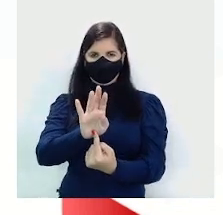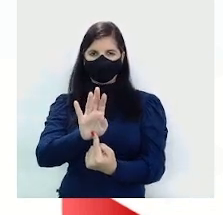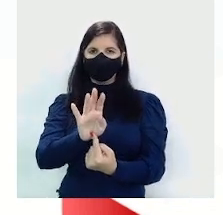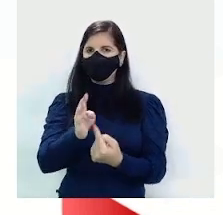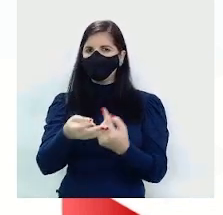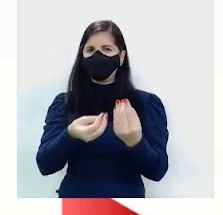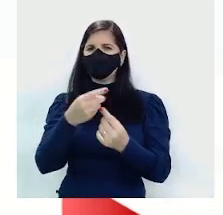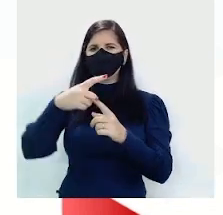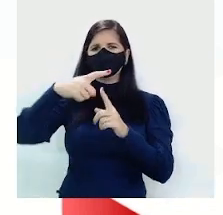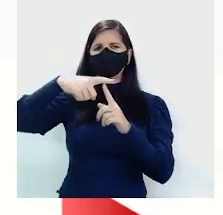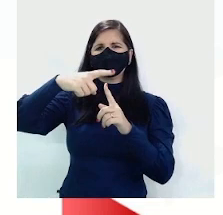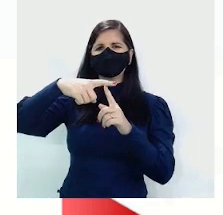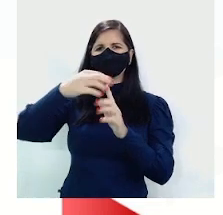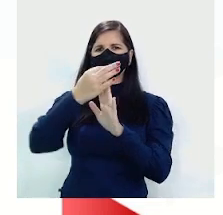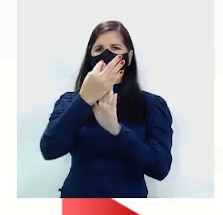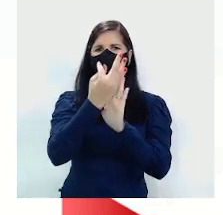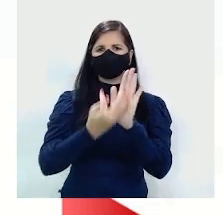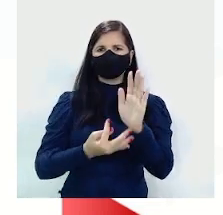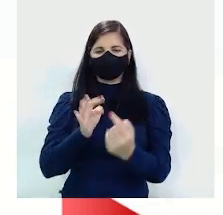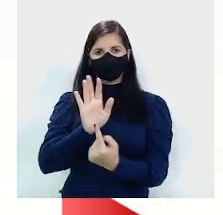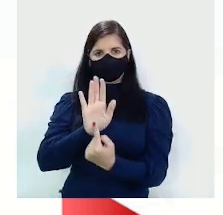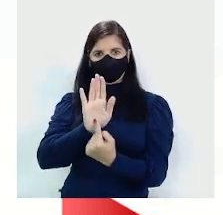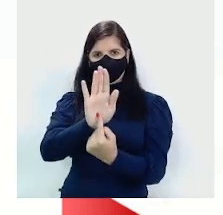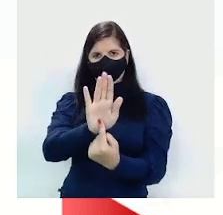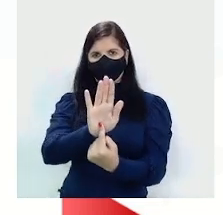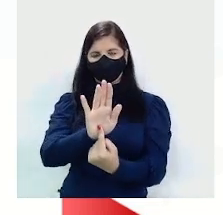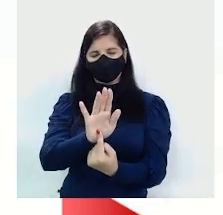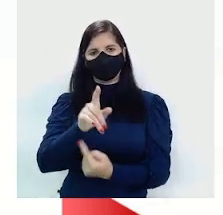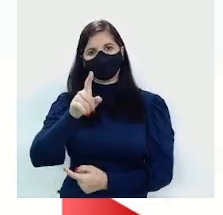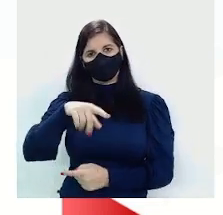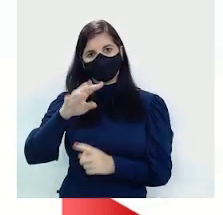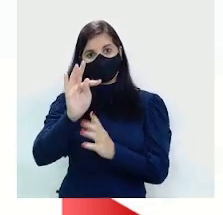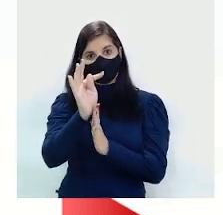tipo textual expositivo, olha só. É o